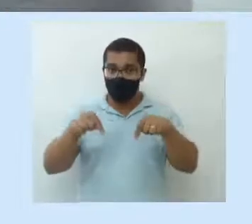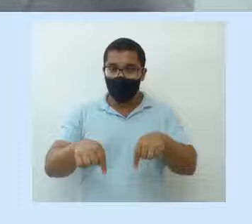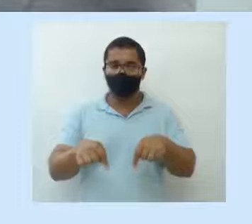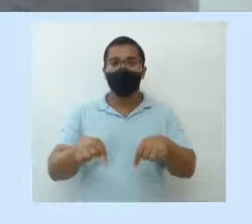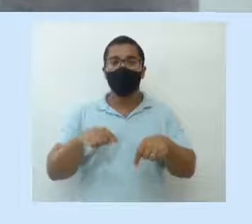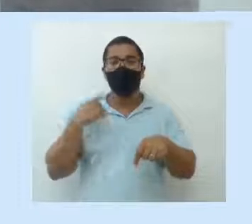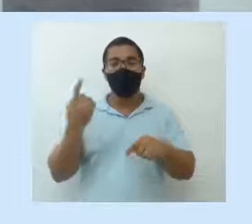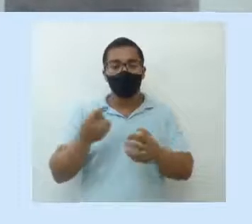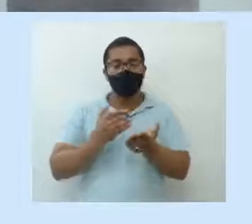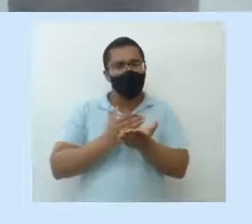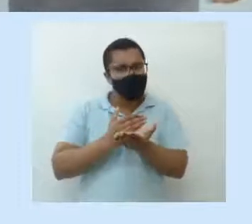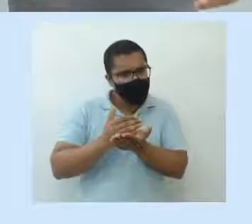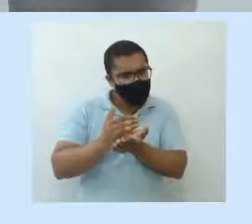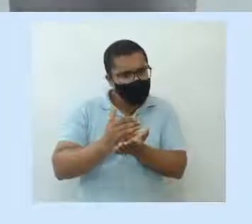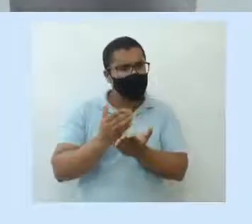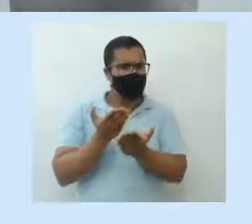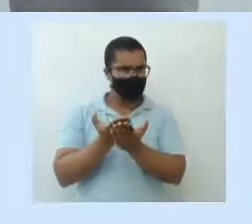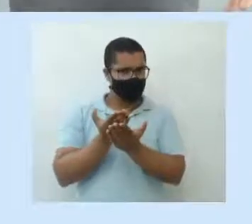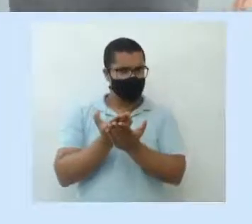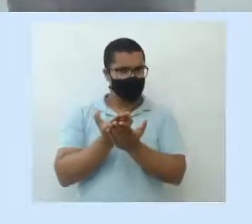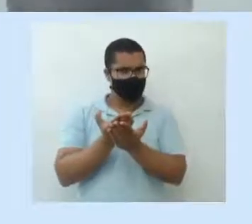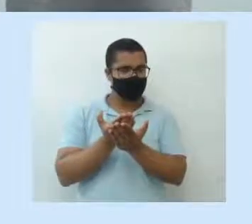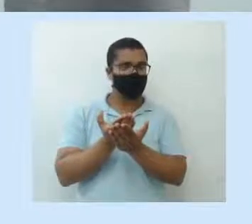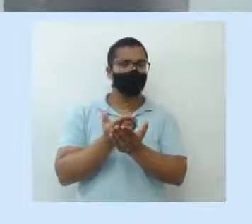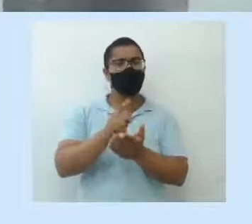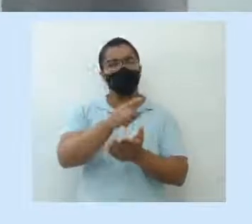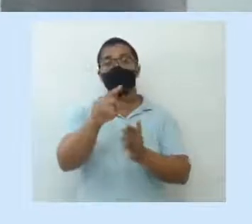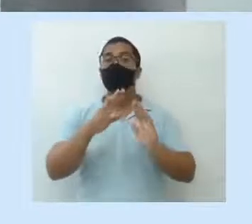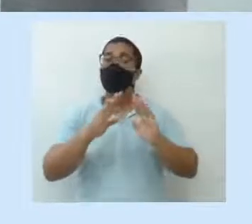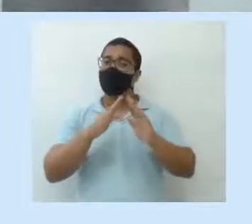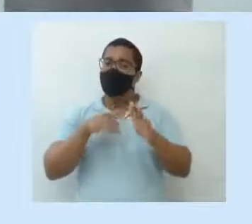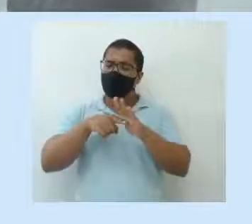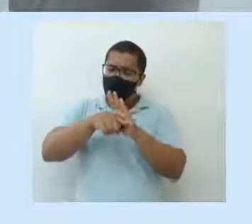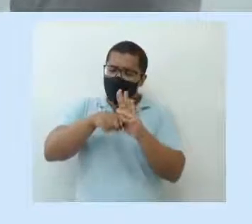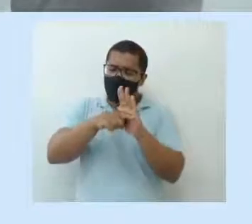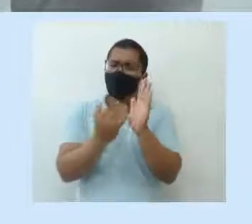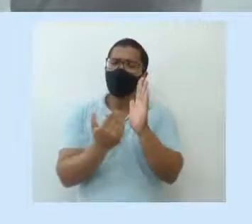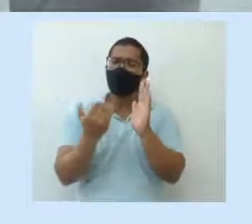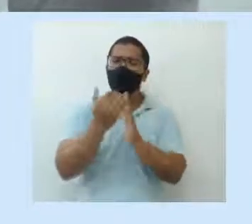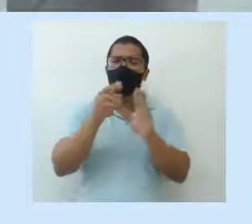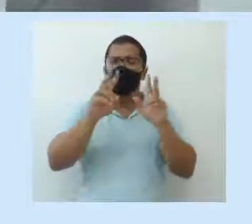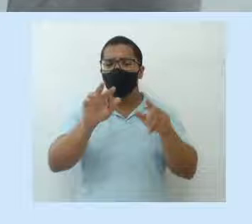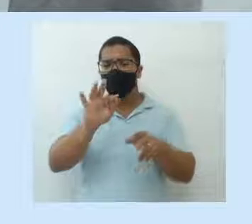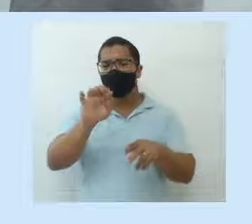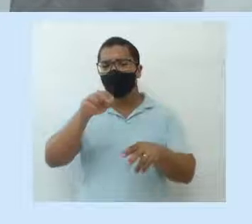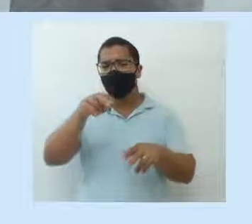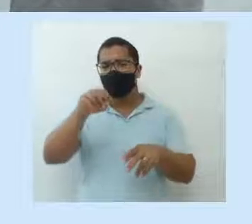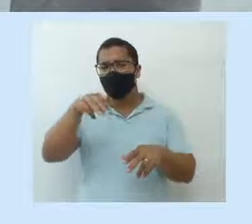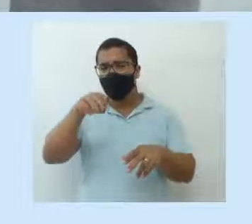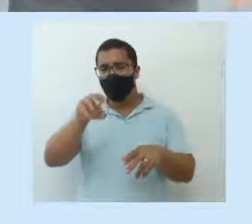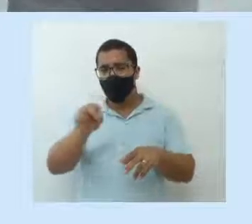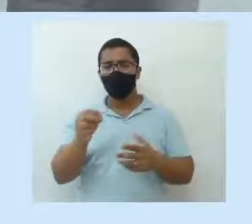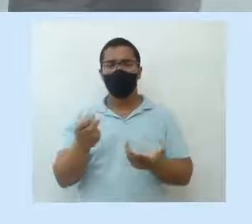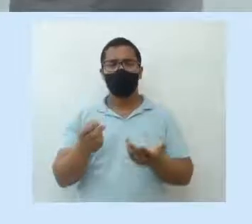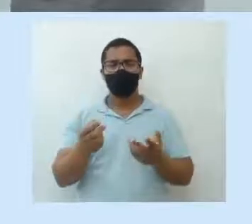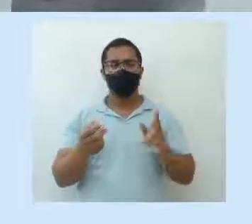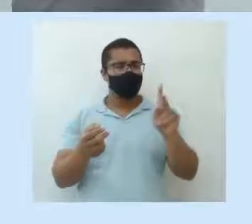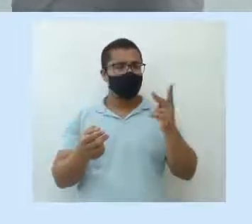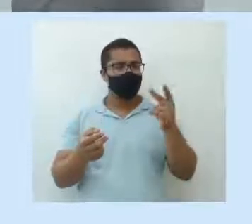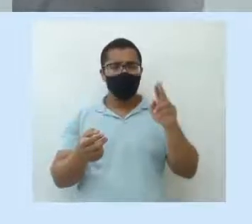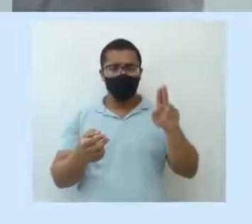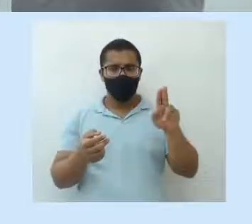damos o ponto de partida e que vocês, em casa, pesquisar mais o que é fenômeno, o que é fenomenologia, Russell,